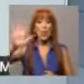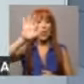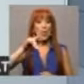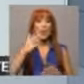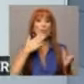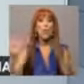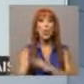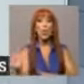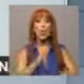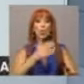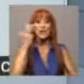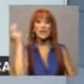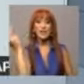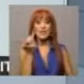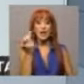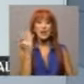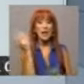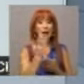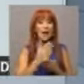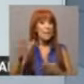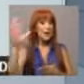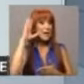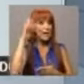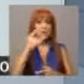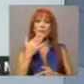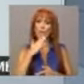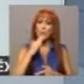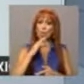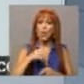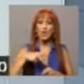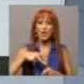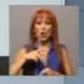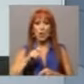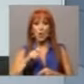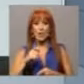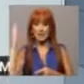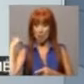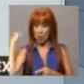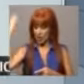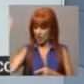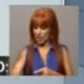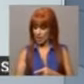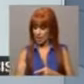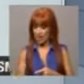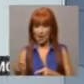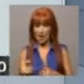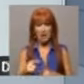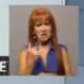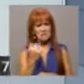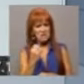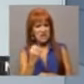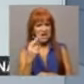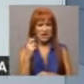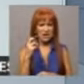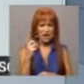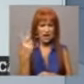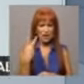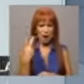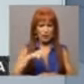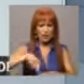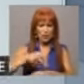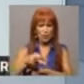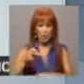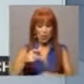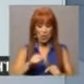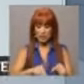vento vai soprar fraco, a partir da tarde torna-se moderado do noroeste aqui na faixa costeira, a soprar com 20 ou 30 km por hora, e na